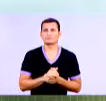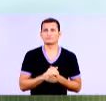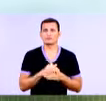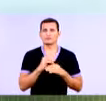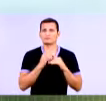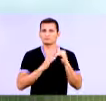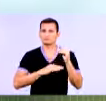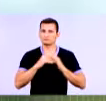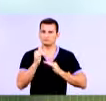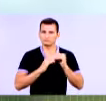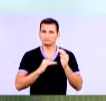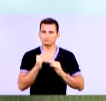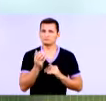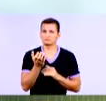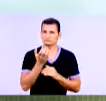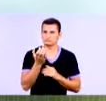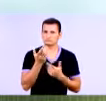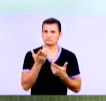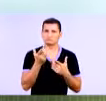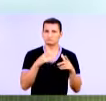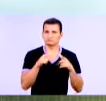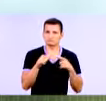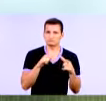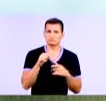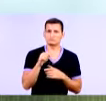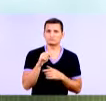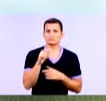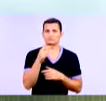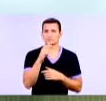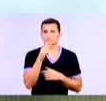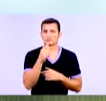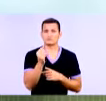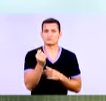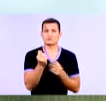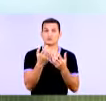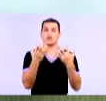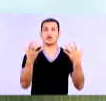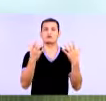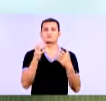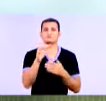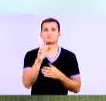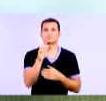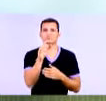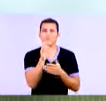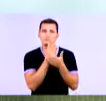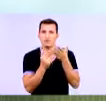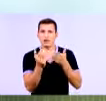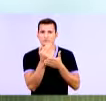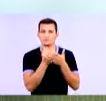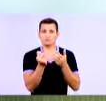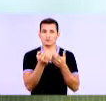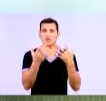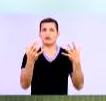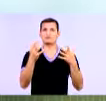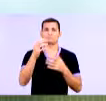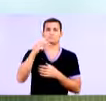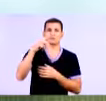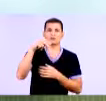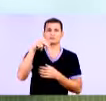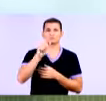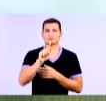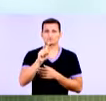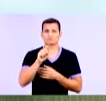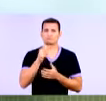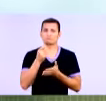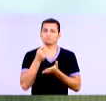profissionais desejam trabalhar com as imagens que não têm o fundo transparente, né? Essa imagem, extensão PNG, dá